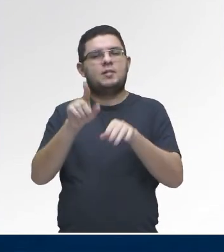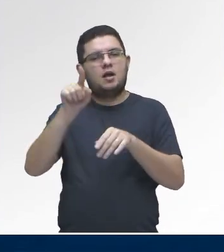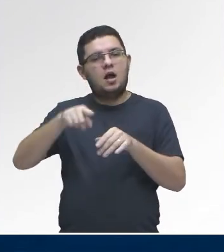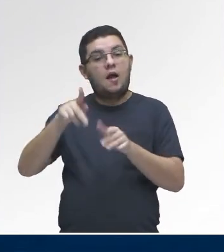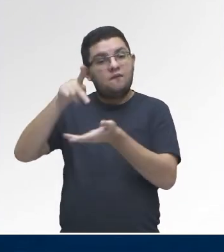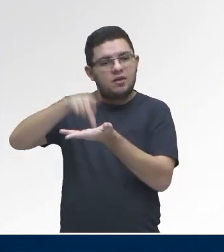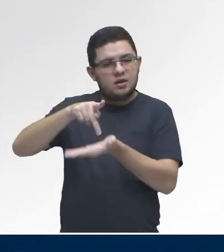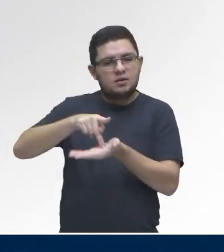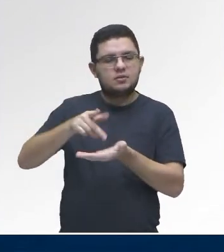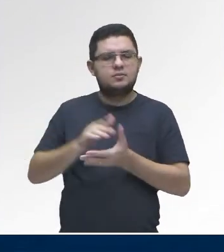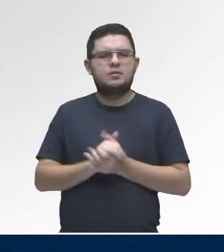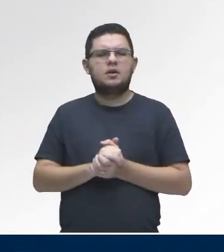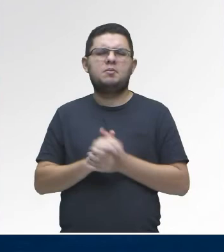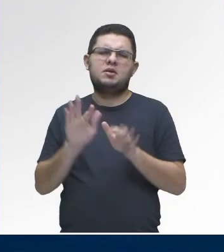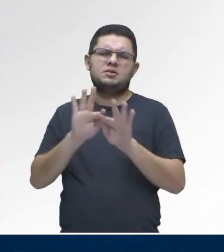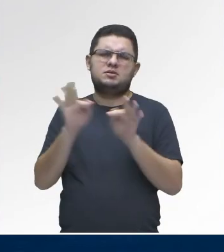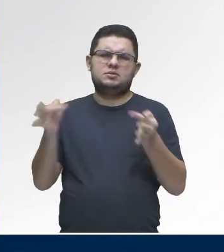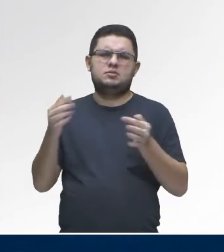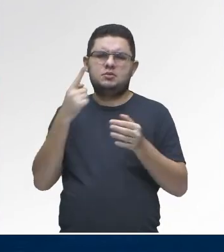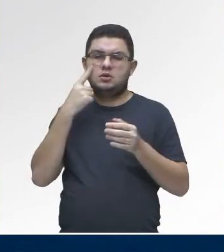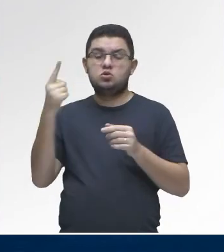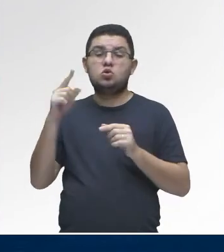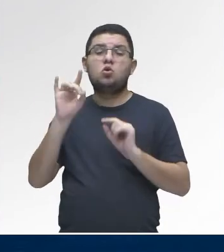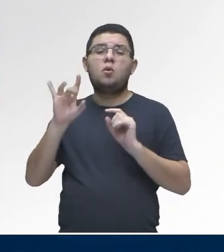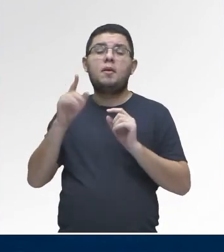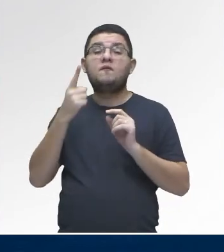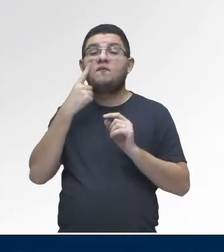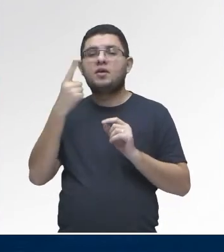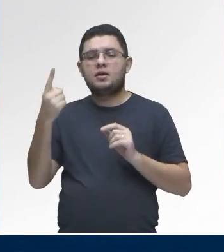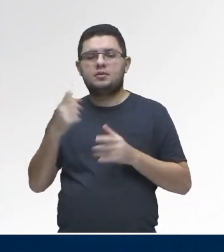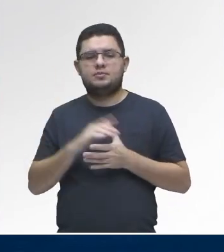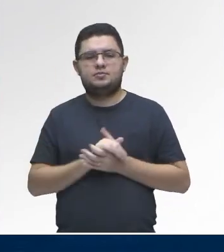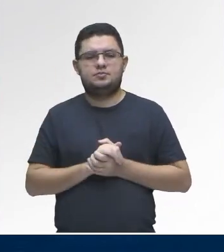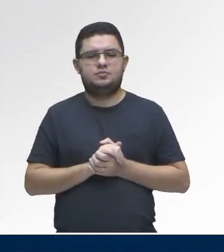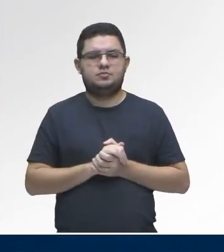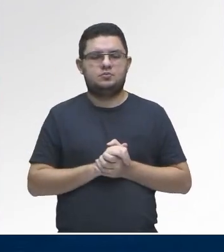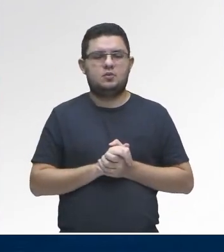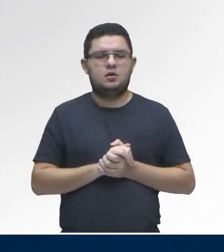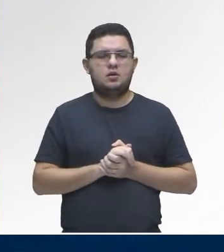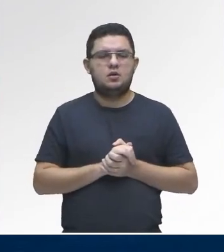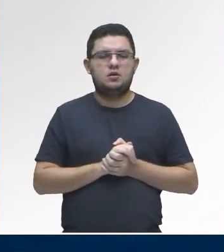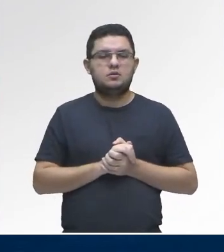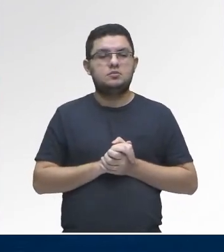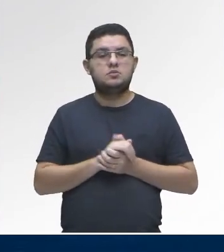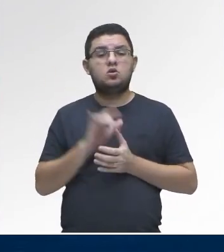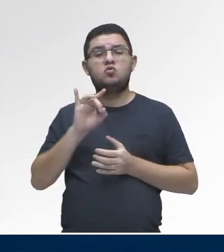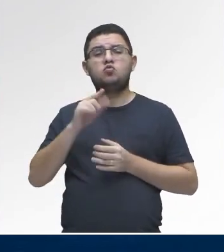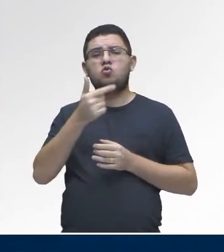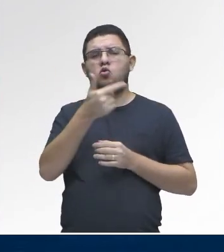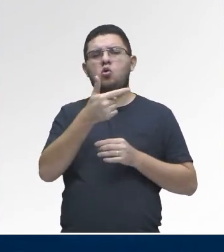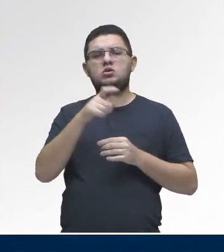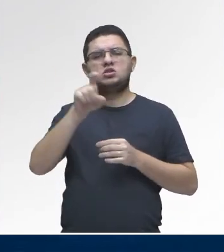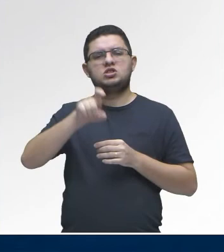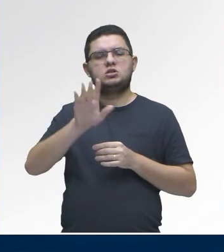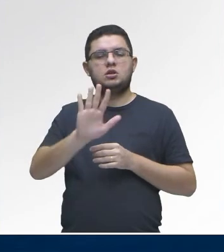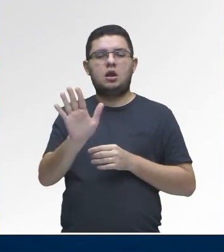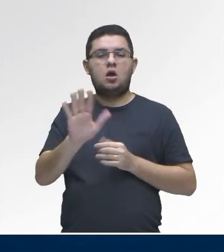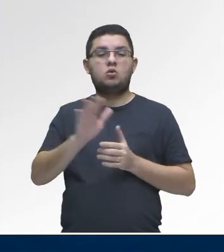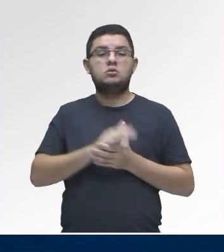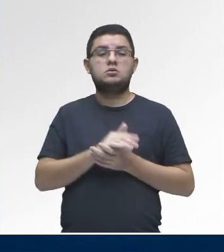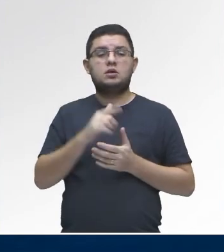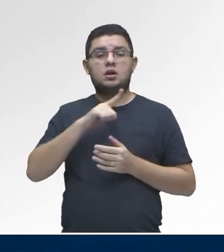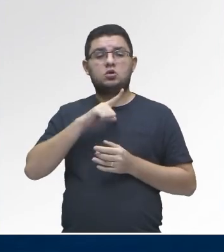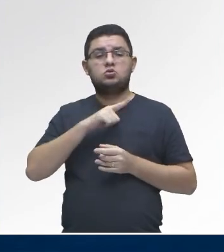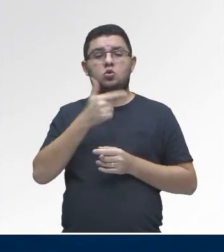simples essa verificação. A gente tem, então, ao invés de 2x, eu tenho